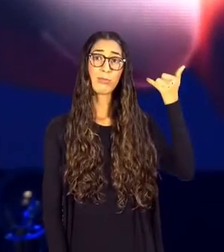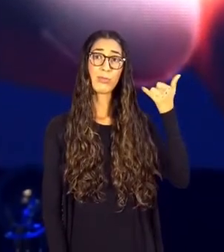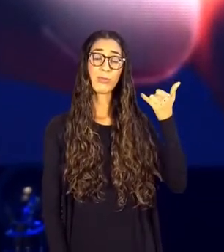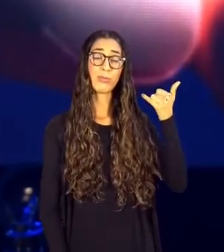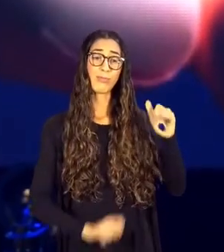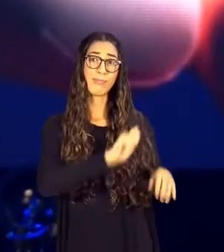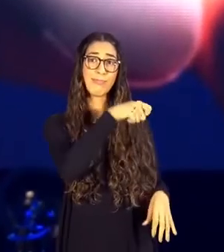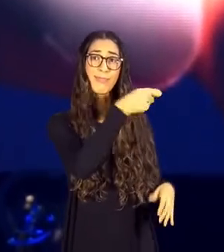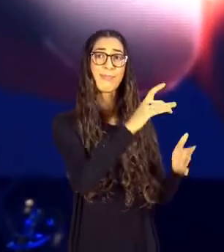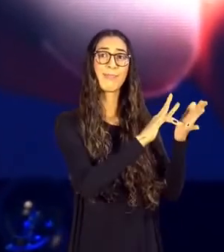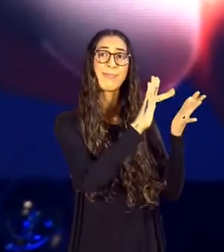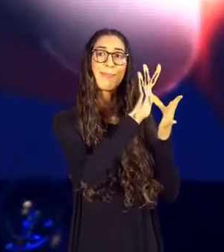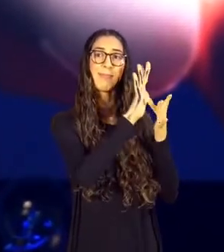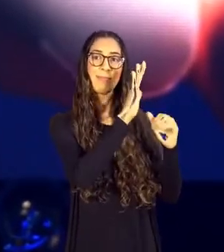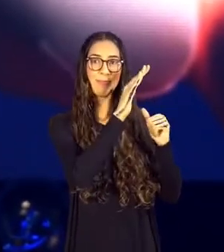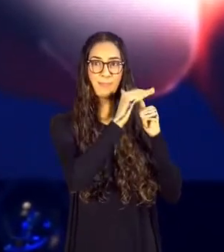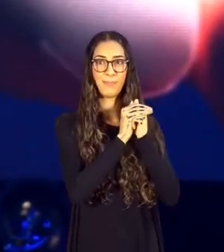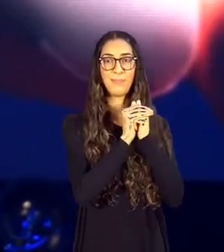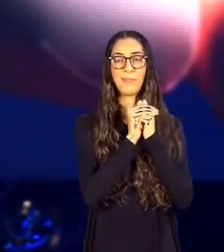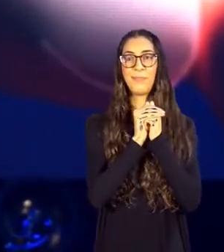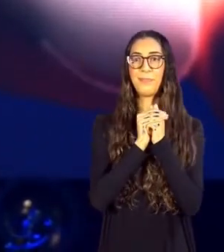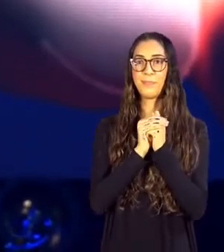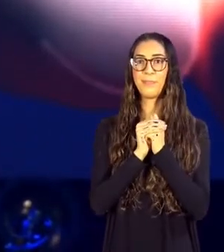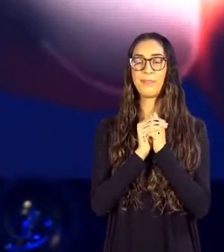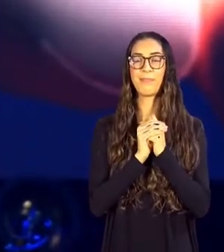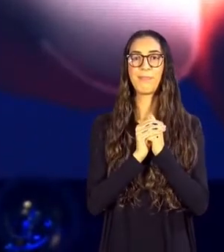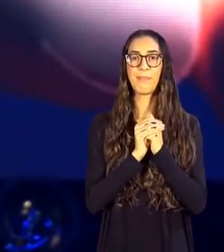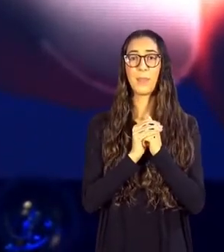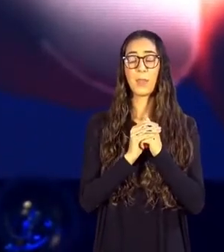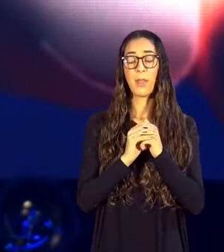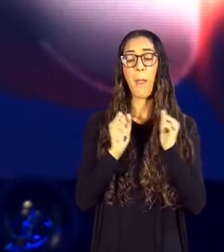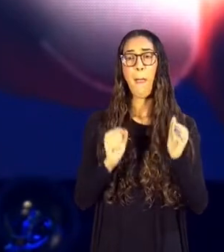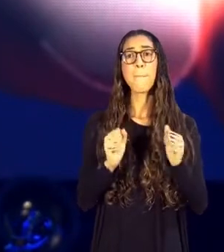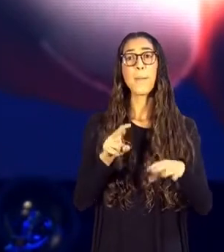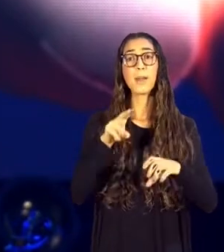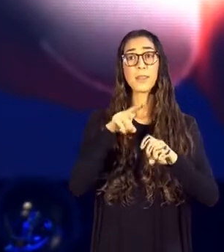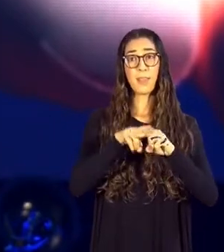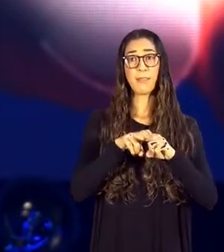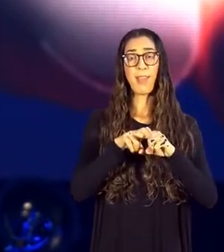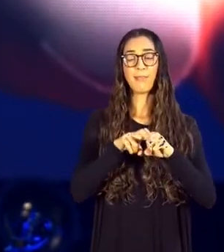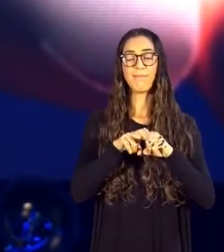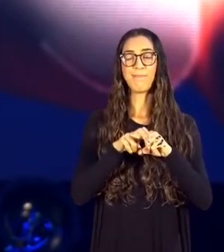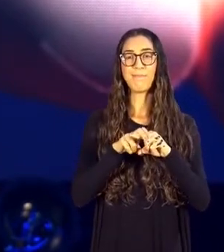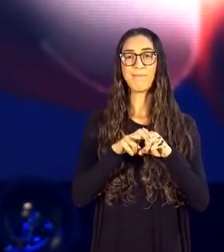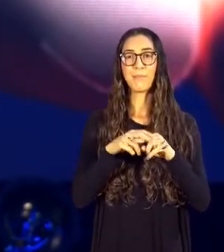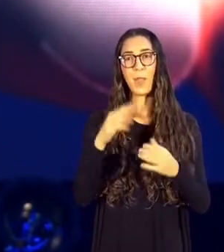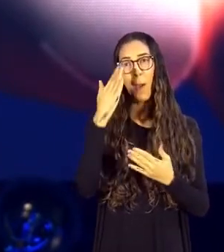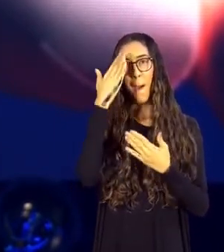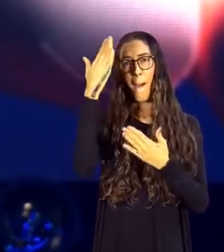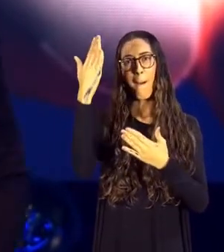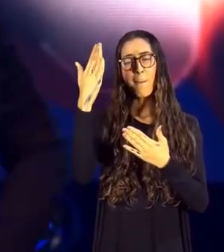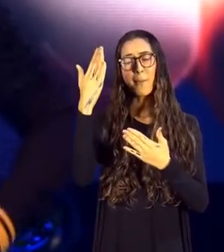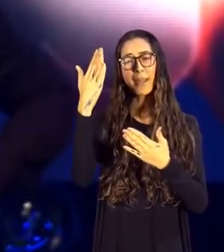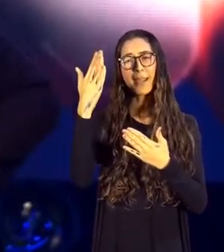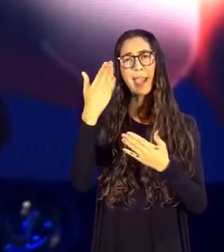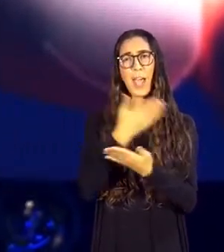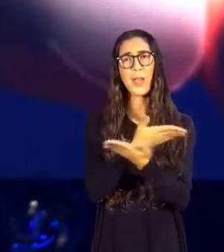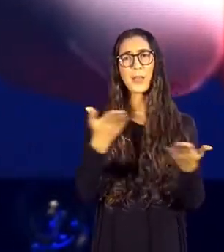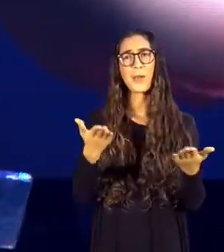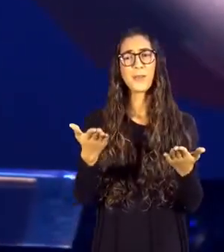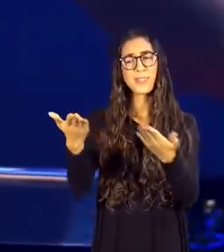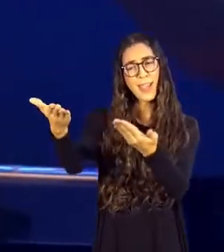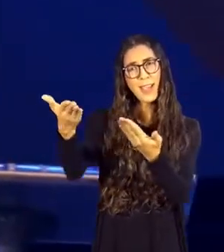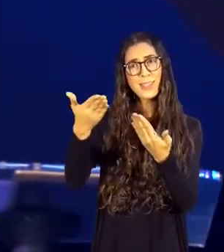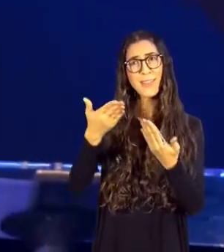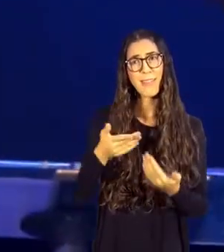de Jesus. Amém. Pode sentar, querido. Obrigado pela sua presença aqui. É